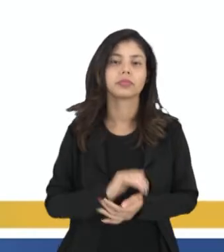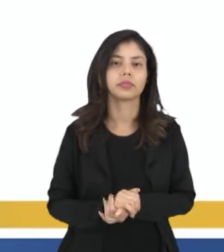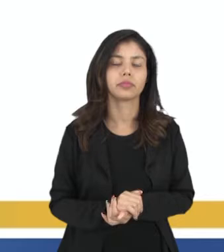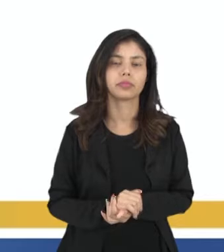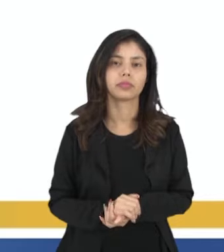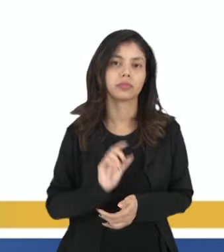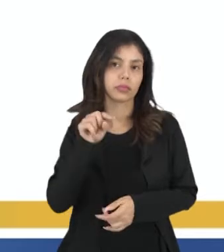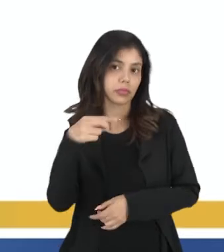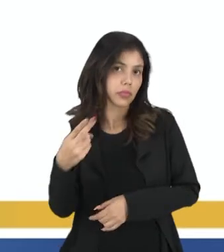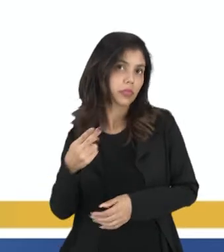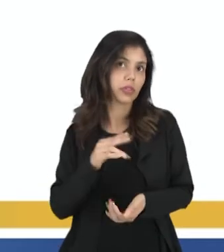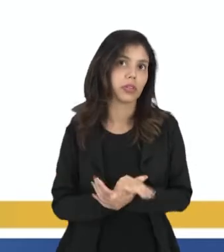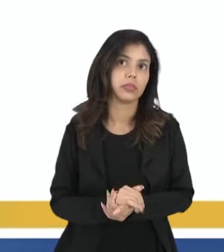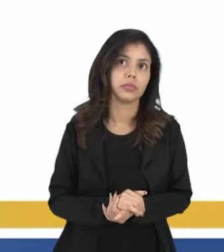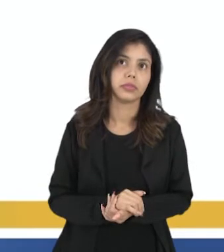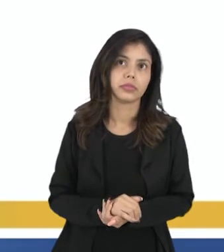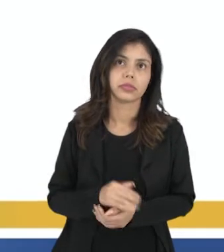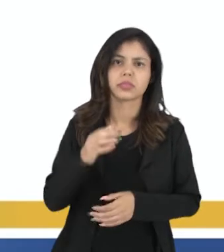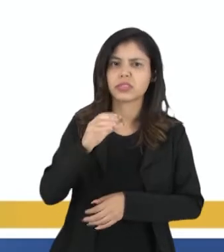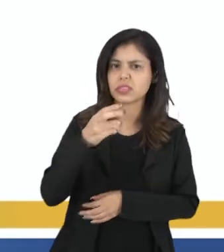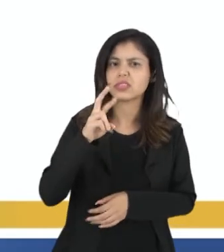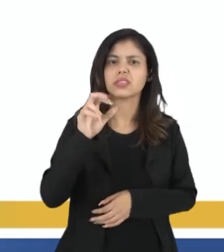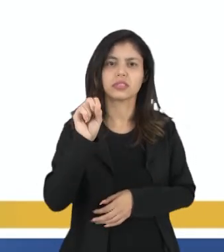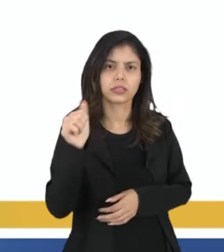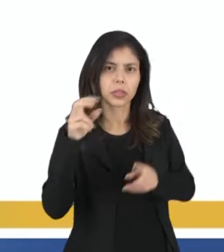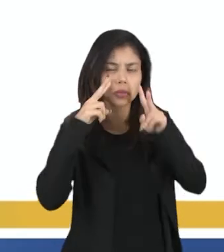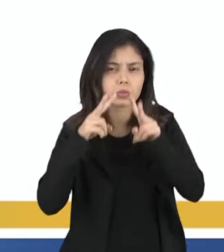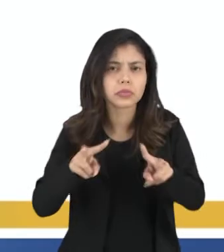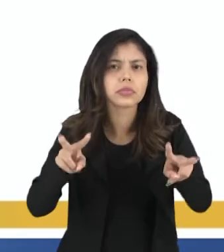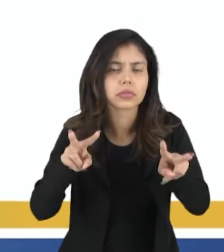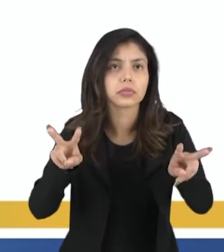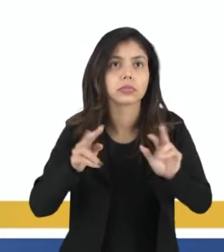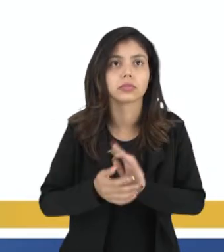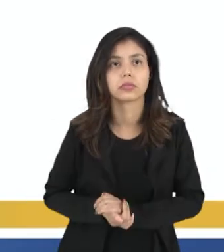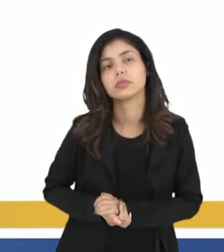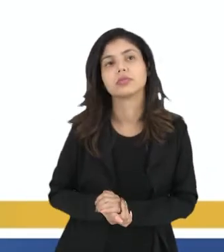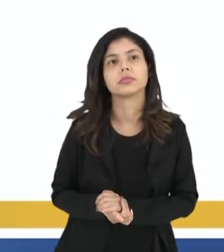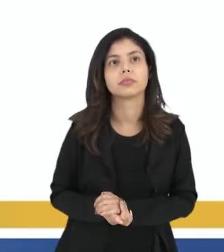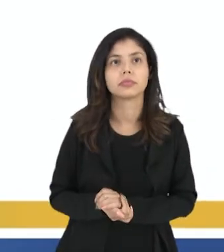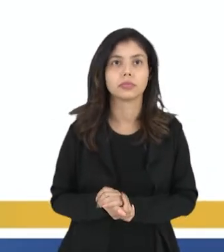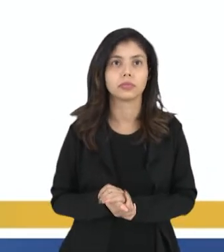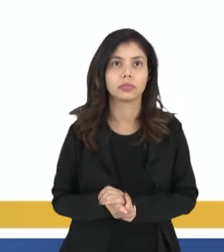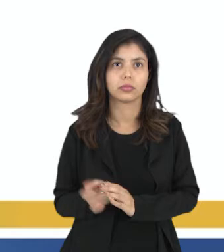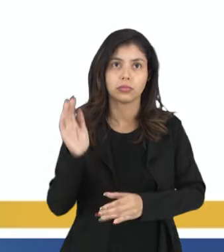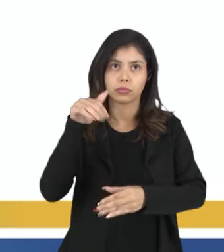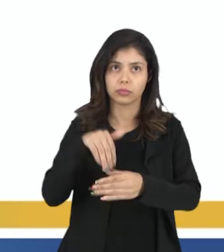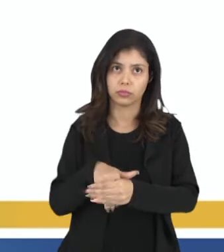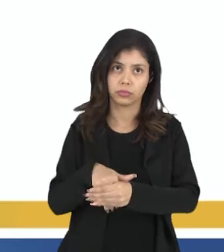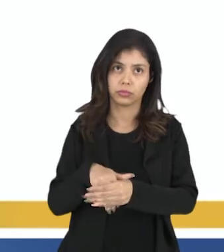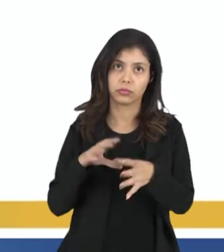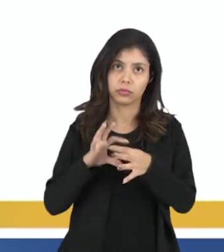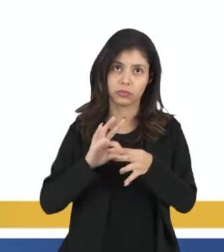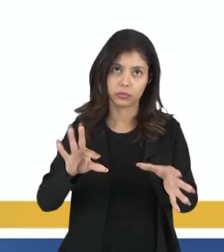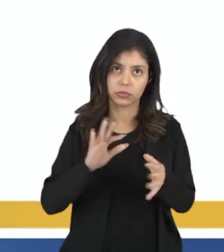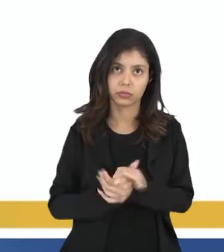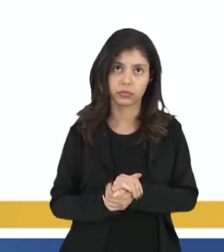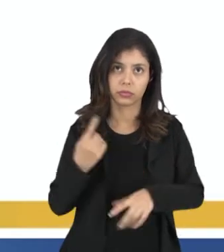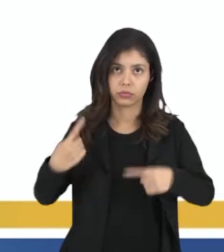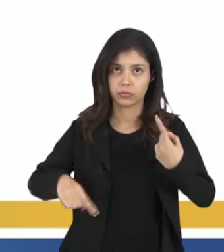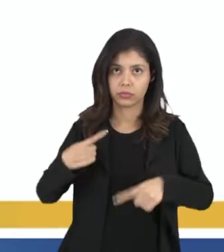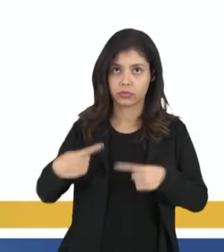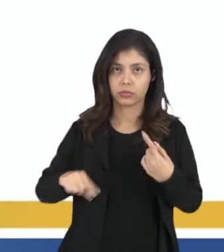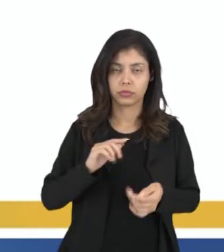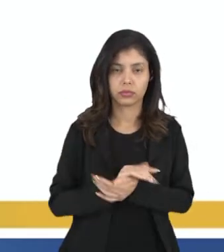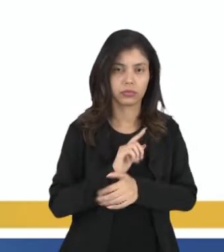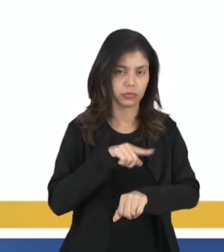diálogo, ou eles estão em crise? Como é que está? Como é que está a sua visão, né? D, eleição e liderança política